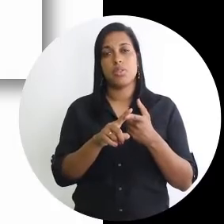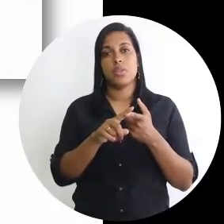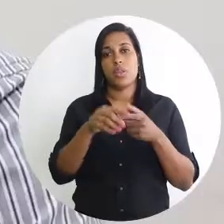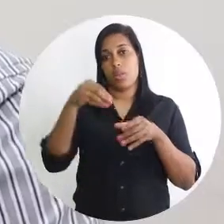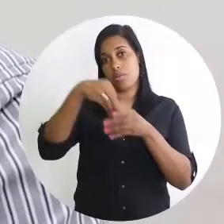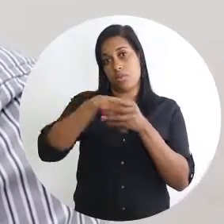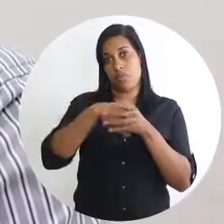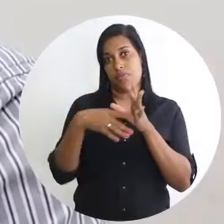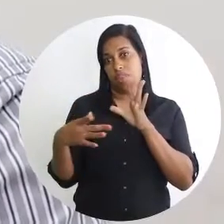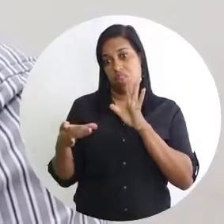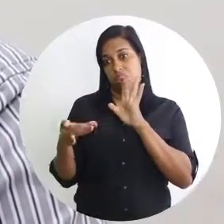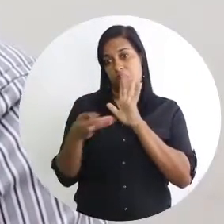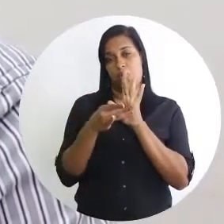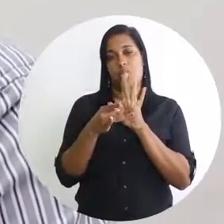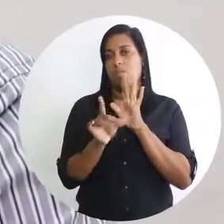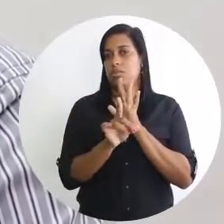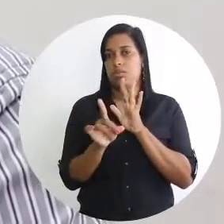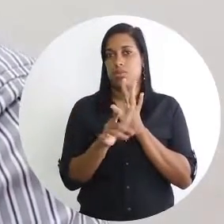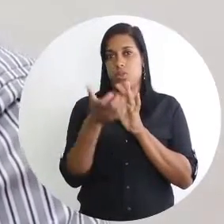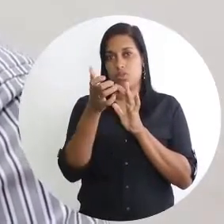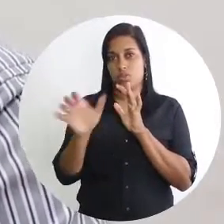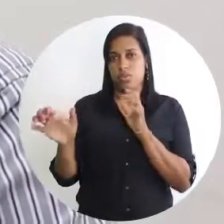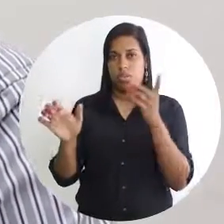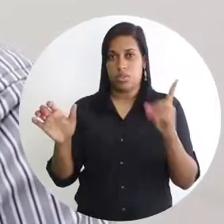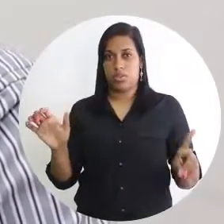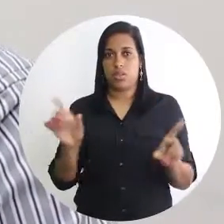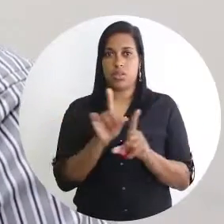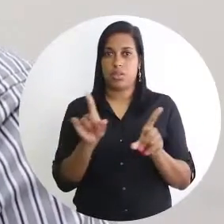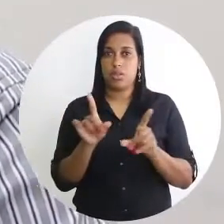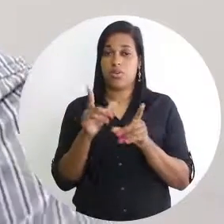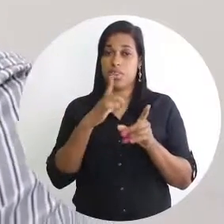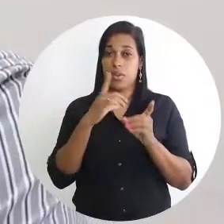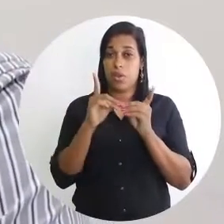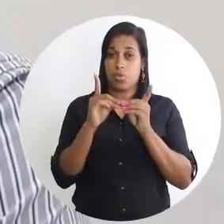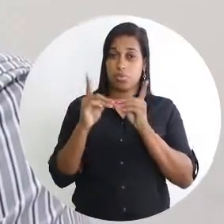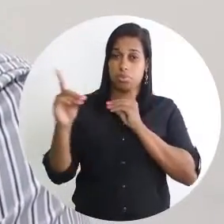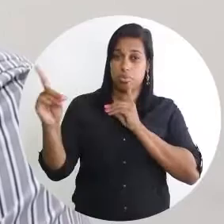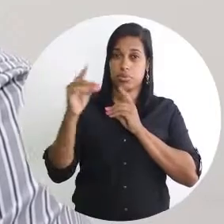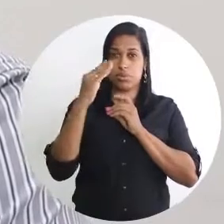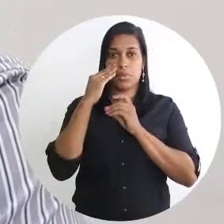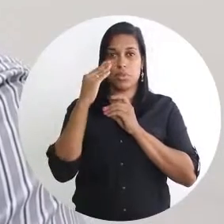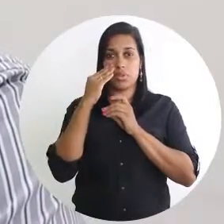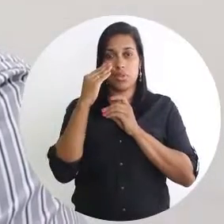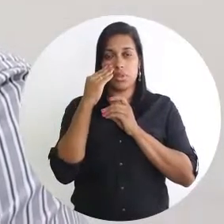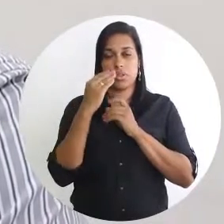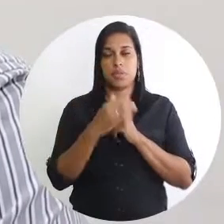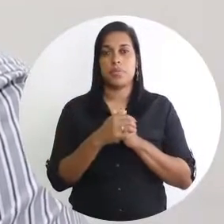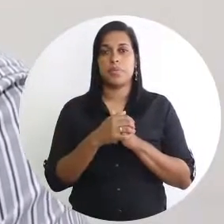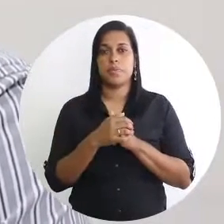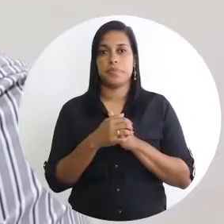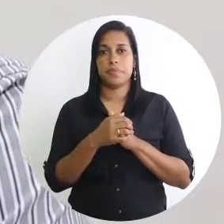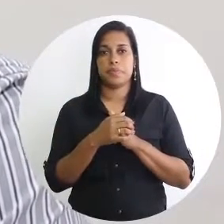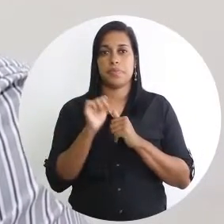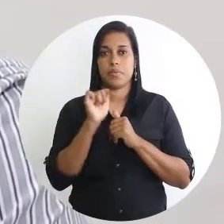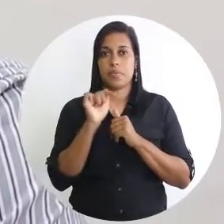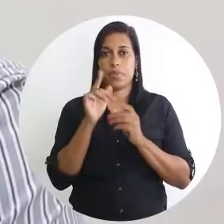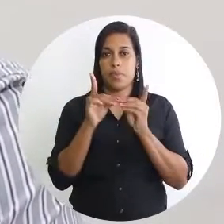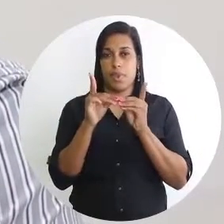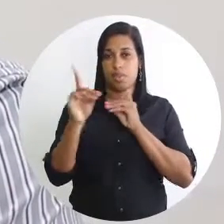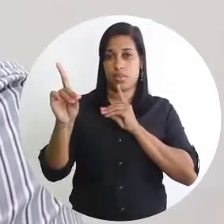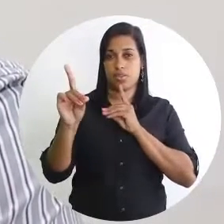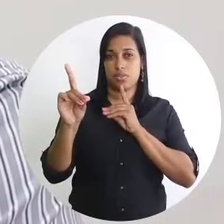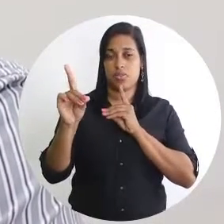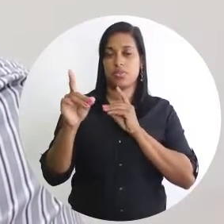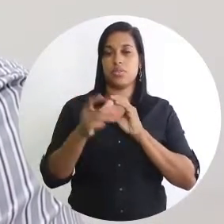ele não vai estar colado nem na esquerda nem na direita, vai ter esse distanciamentozinho aí, que é justamente essa distância